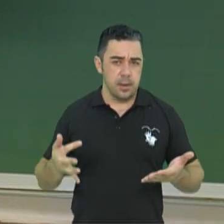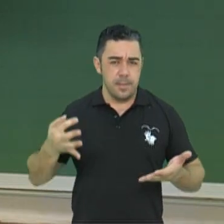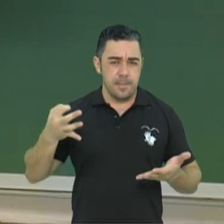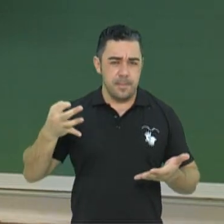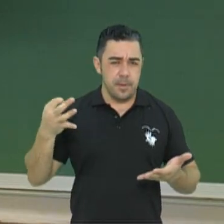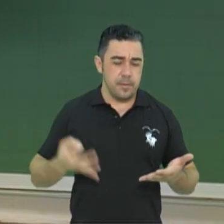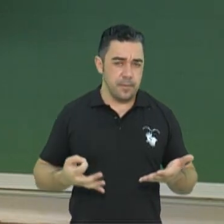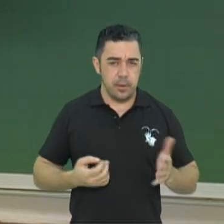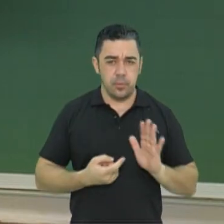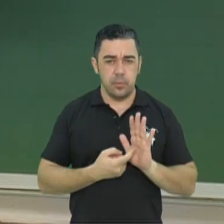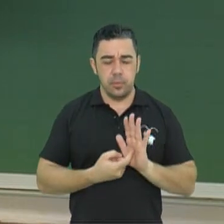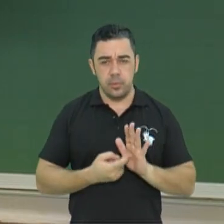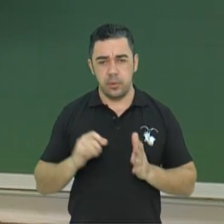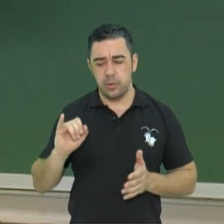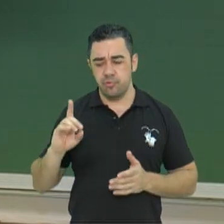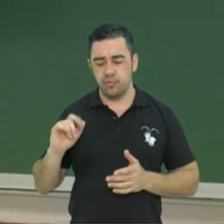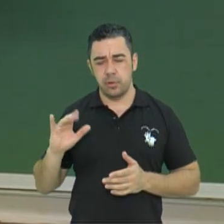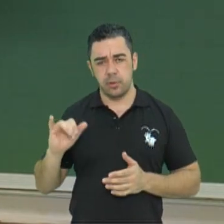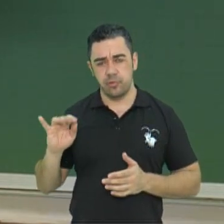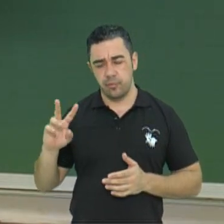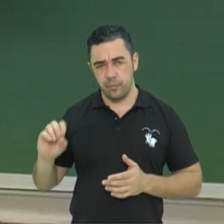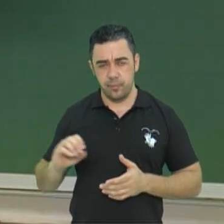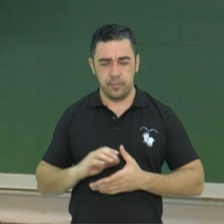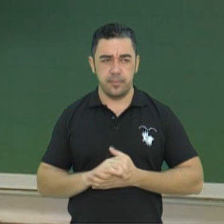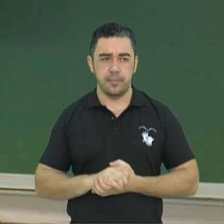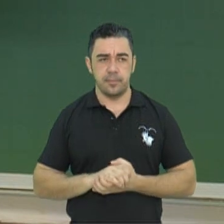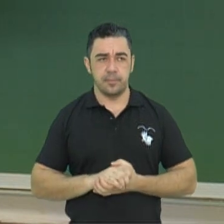do indicativo, certo?